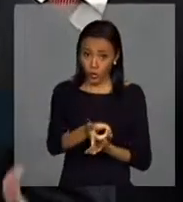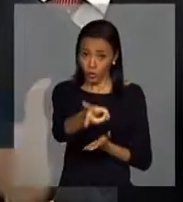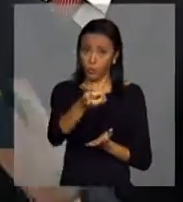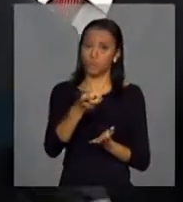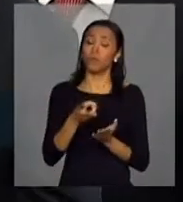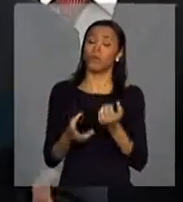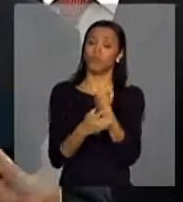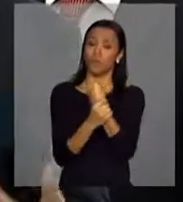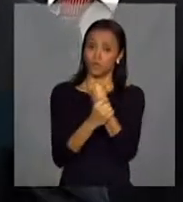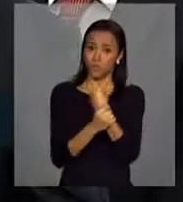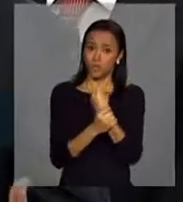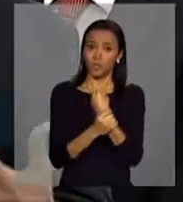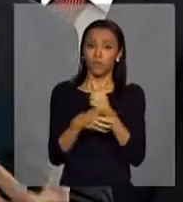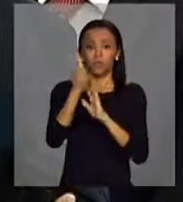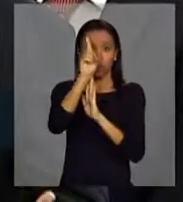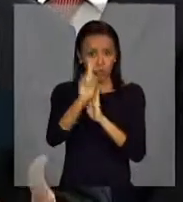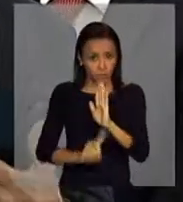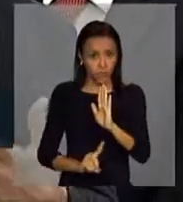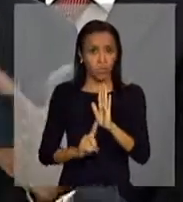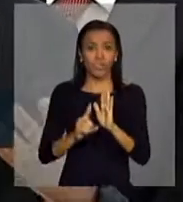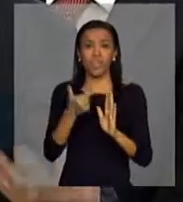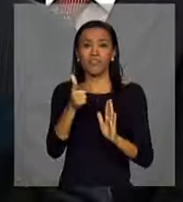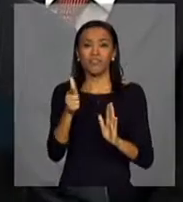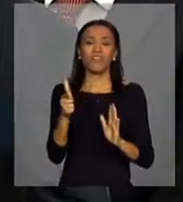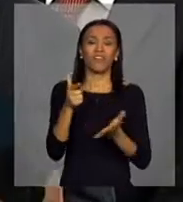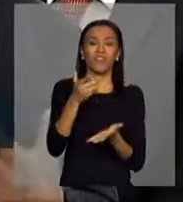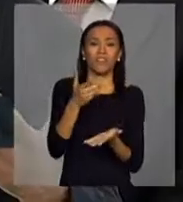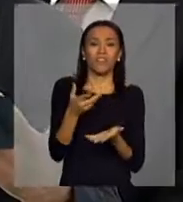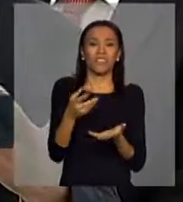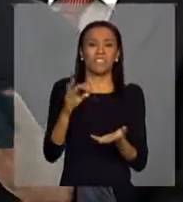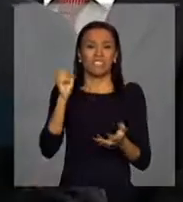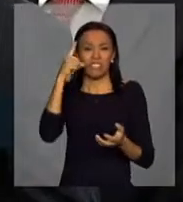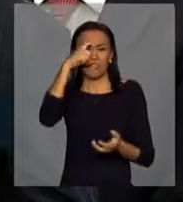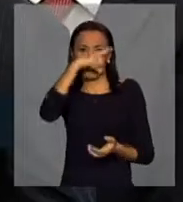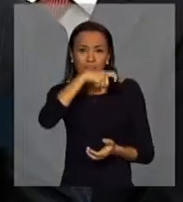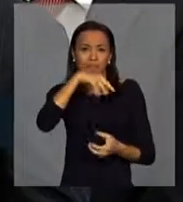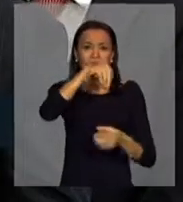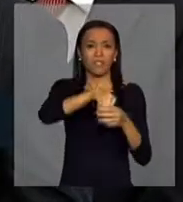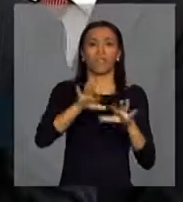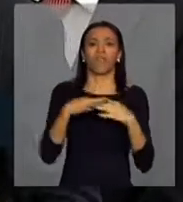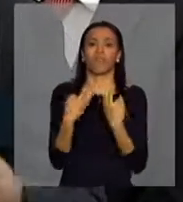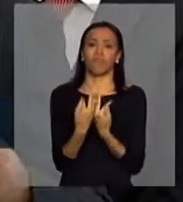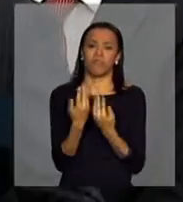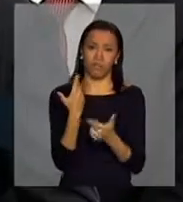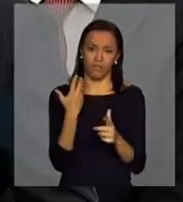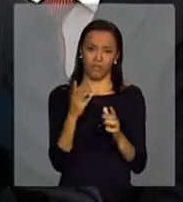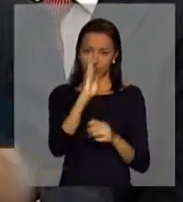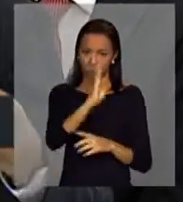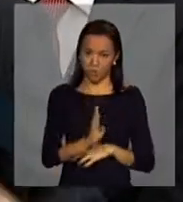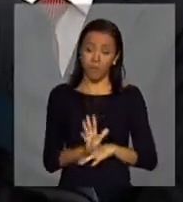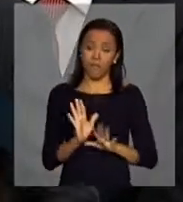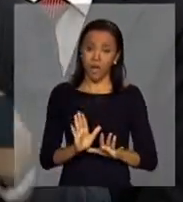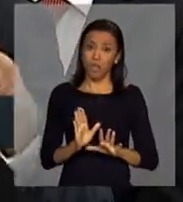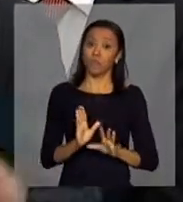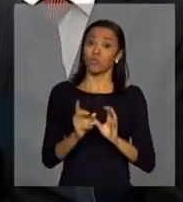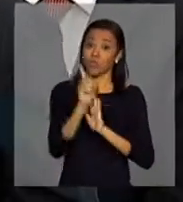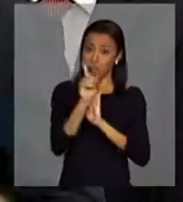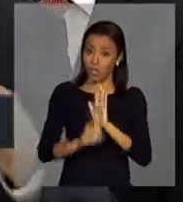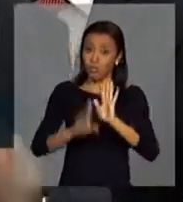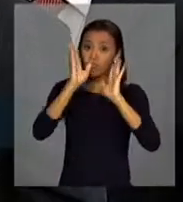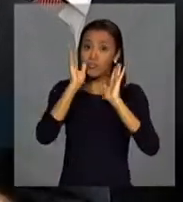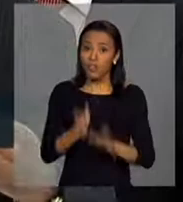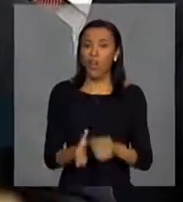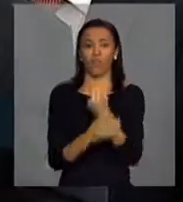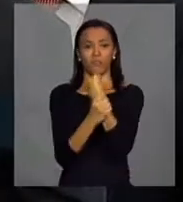haja peso, que não haja, enfim, sobrecarga na família brasileira. Mas os direitos estão assegurados